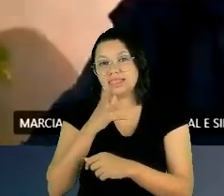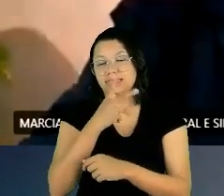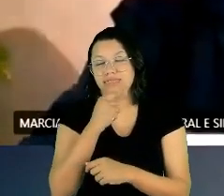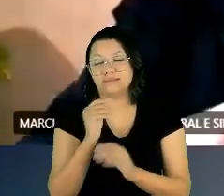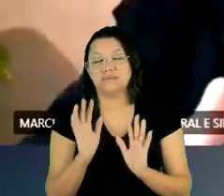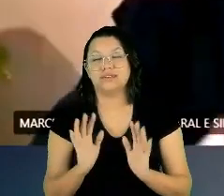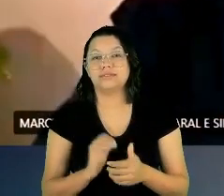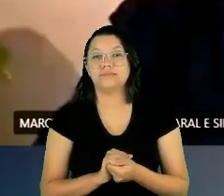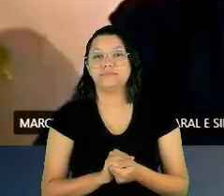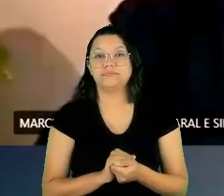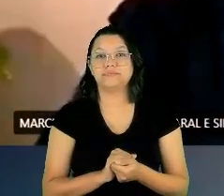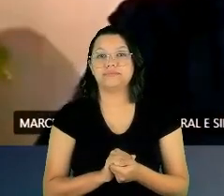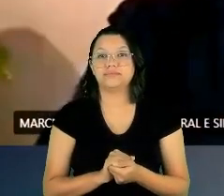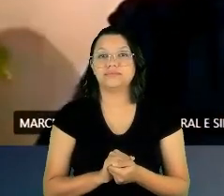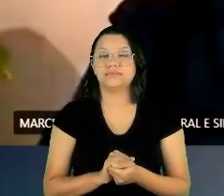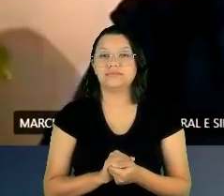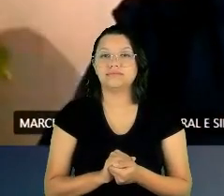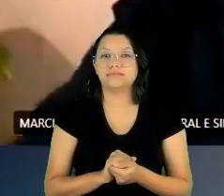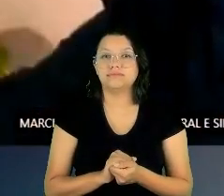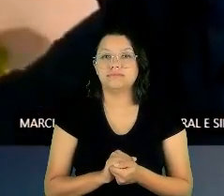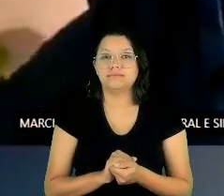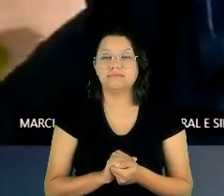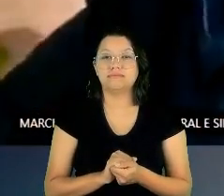não me delongar muito.